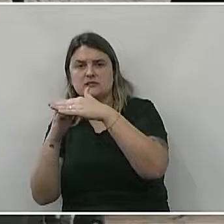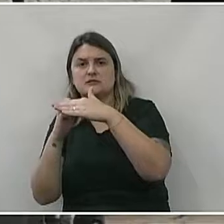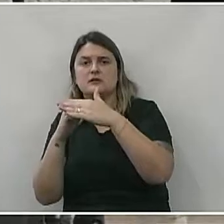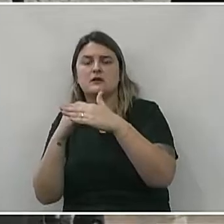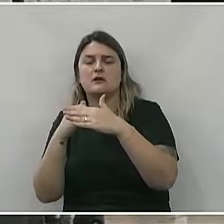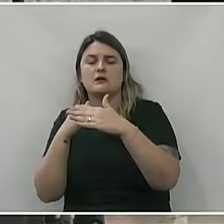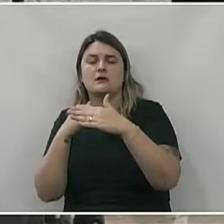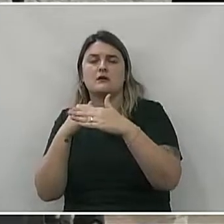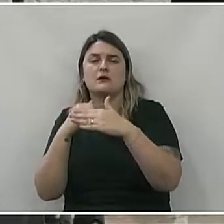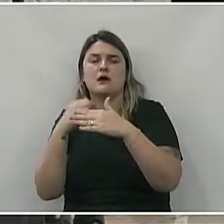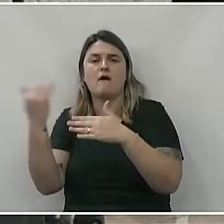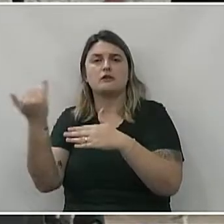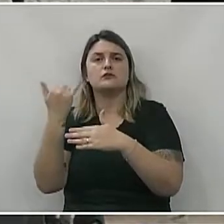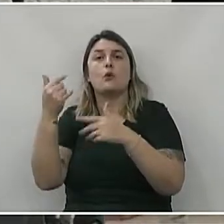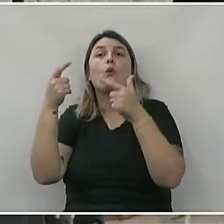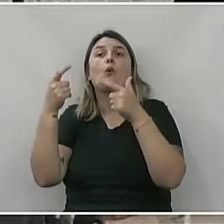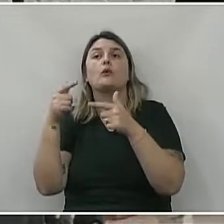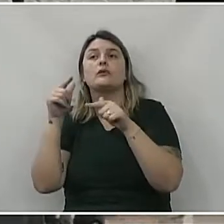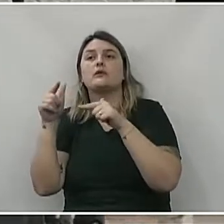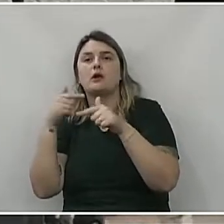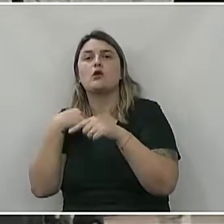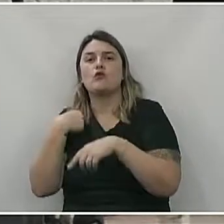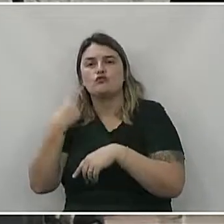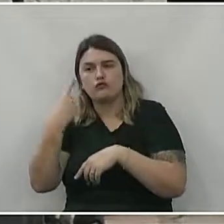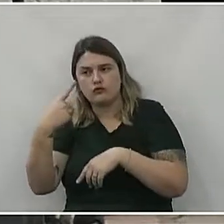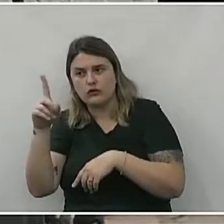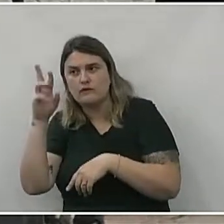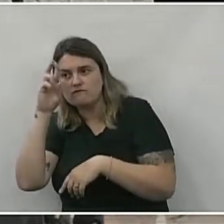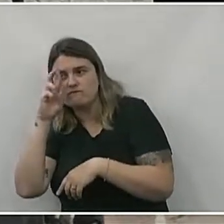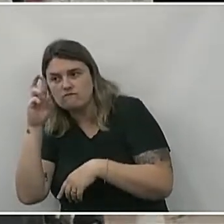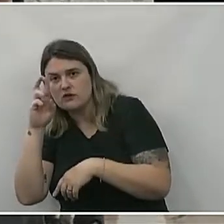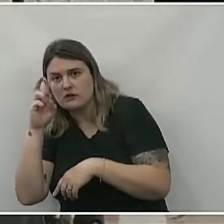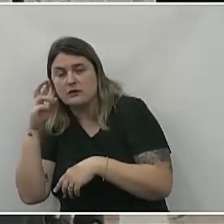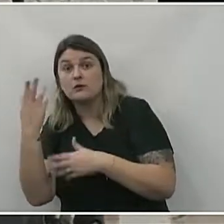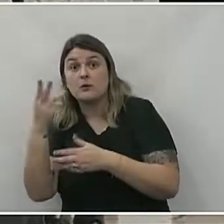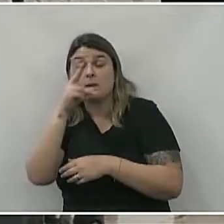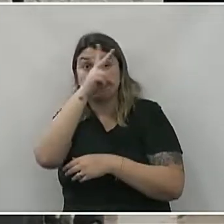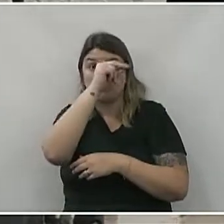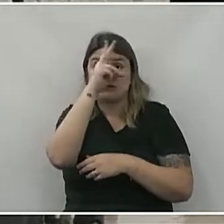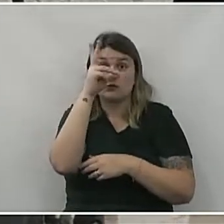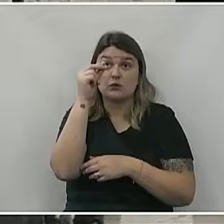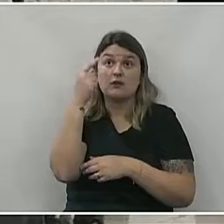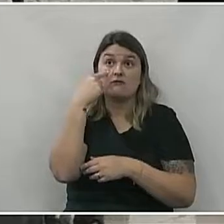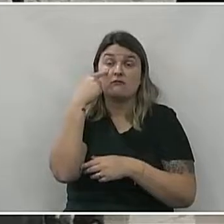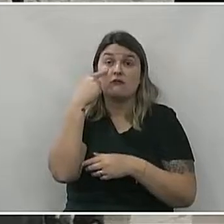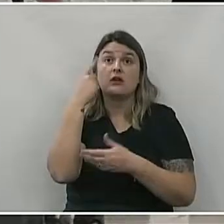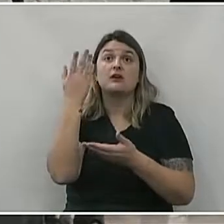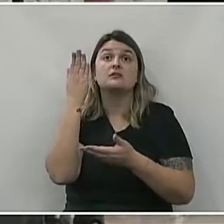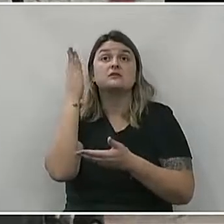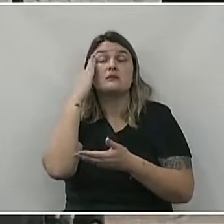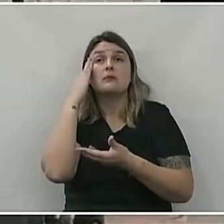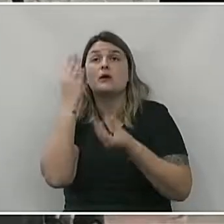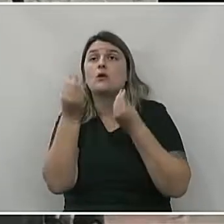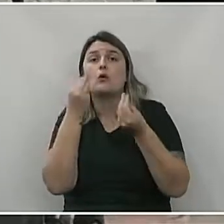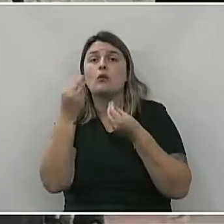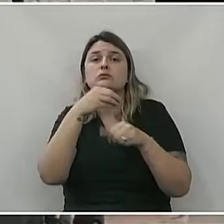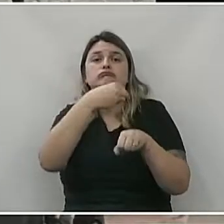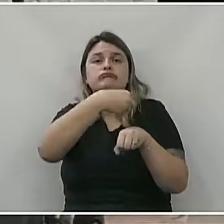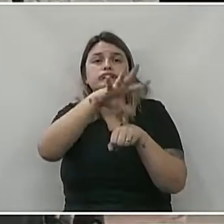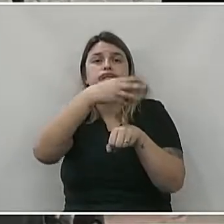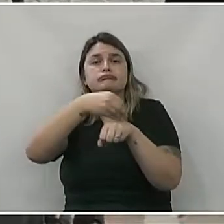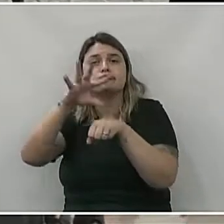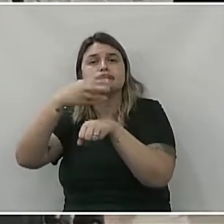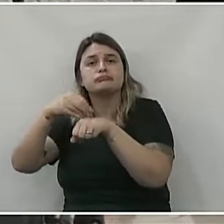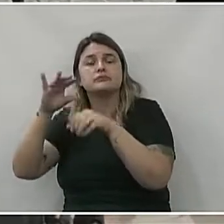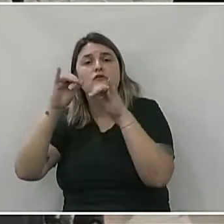estavam, eu acompanhei. Então, acho que é importante para que o Executivo possa não só ver a questão da iluminação pública, mas, enfim, outros assuntos